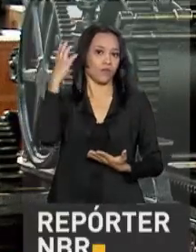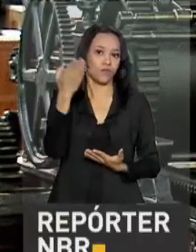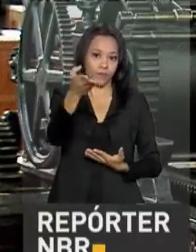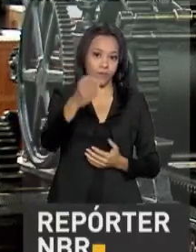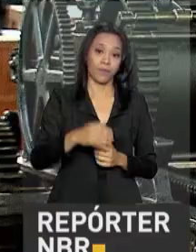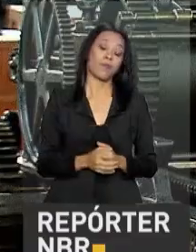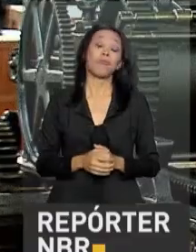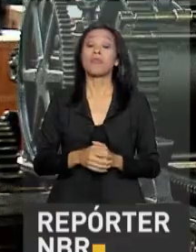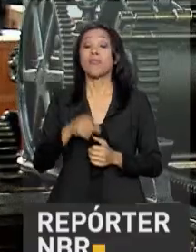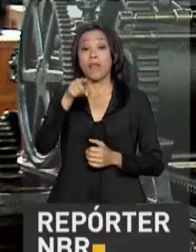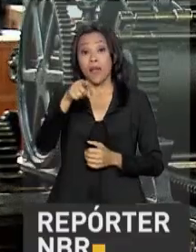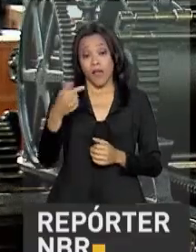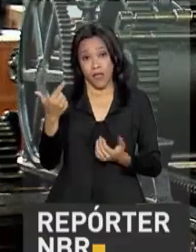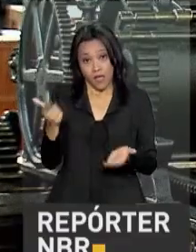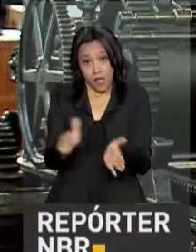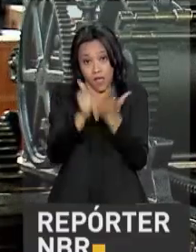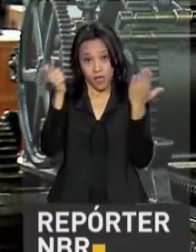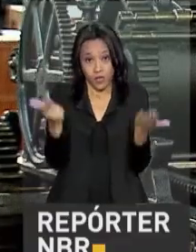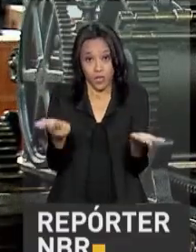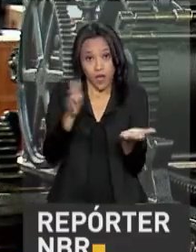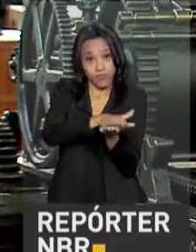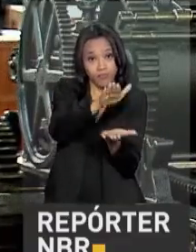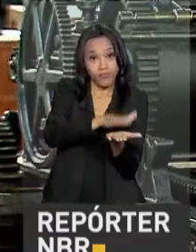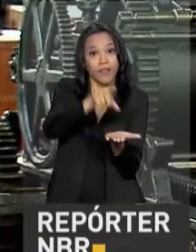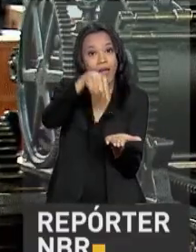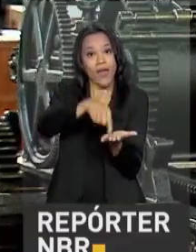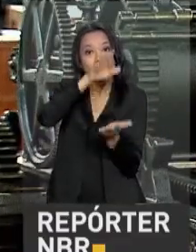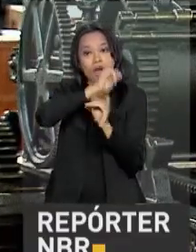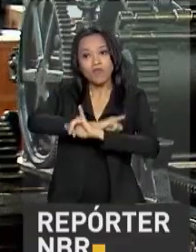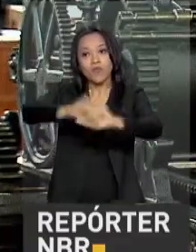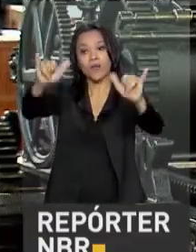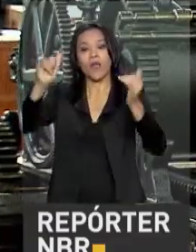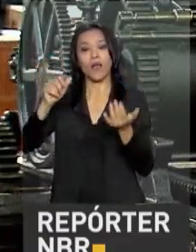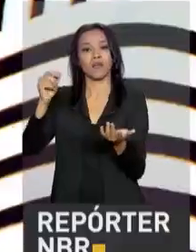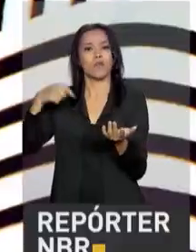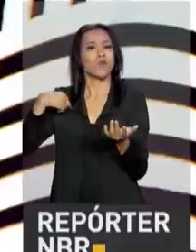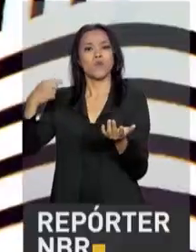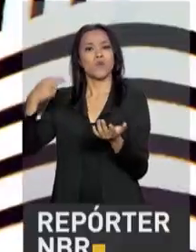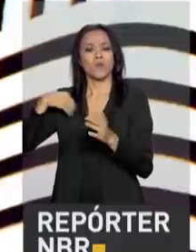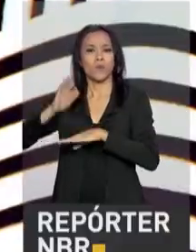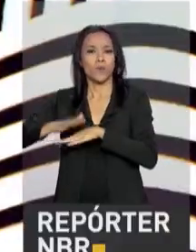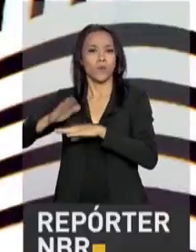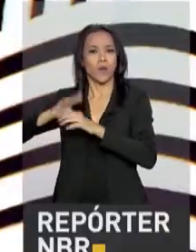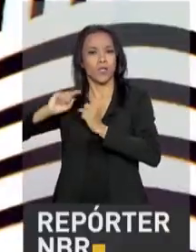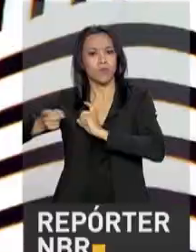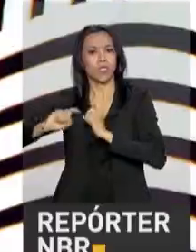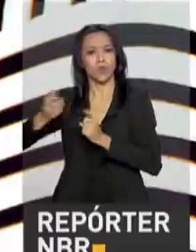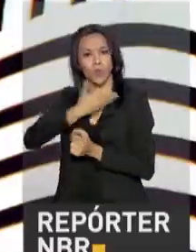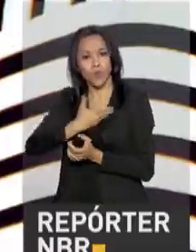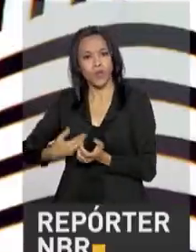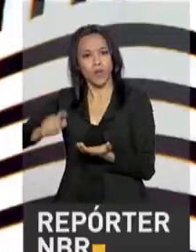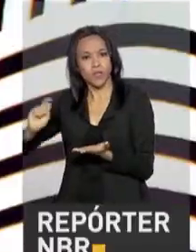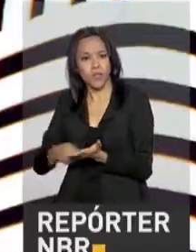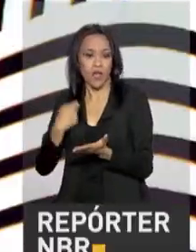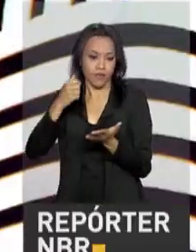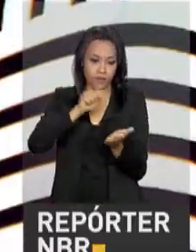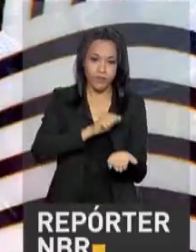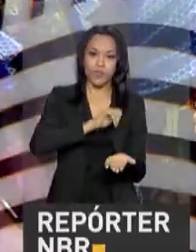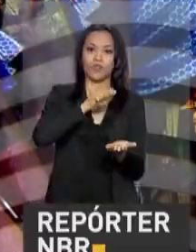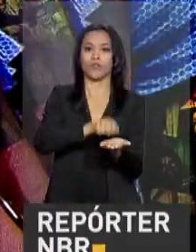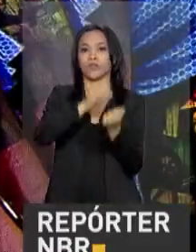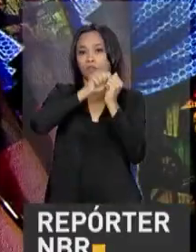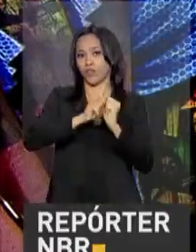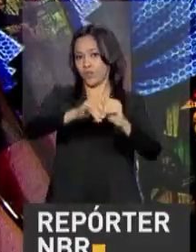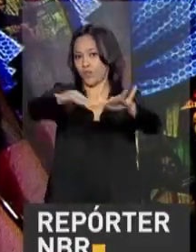tem esse papel, como eu disse, de oficializar e publicizar os atos oficiais, como tem a Voz do Brasil esse papel de oficializar